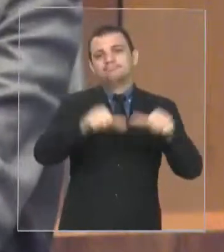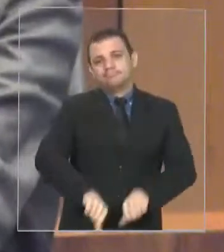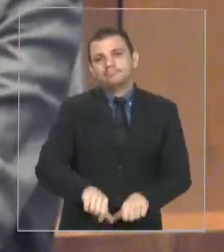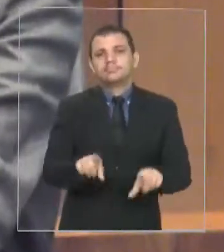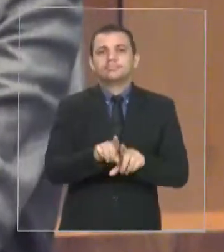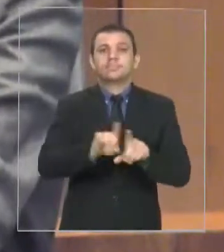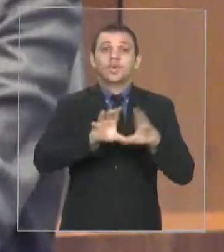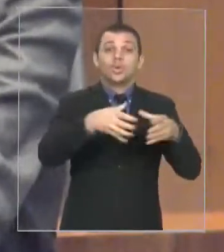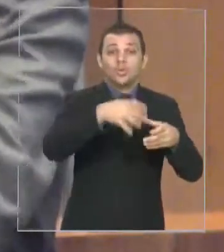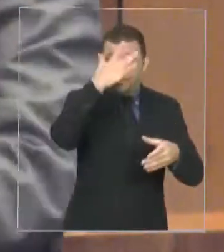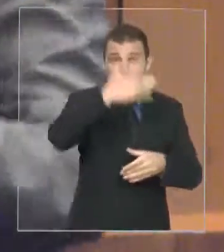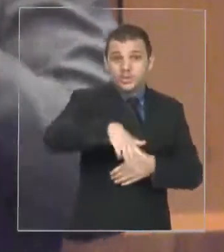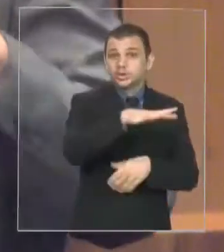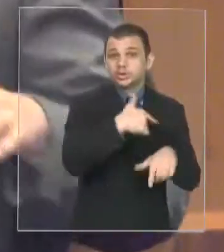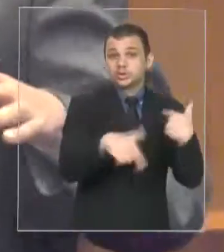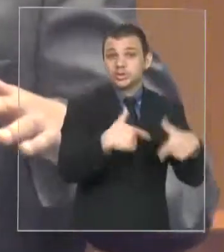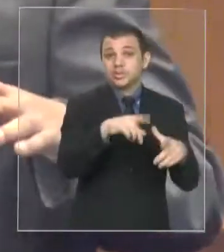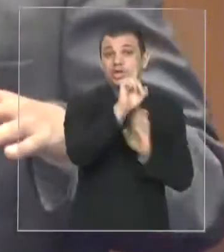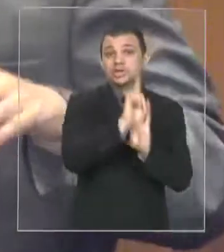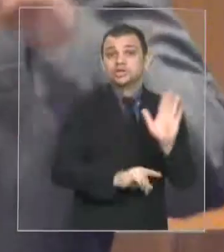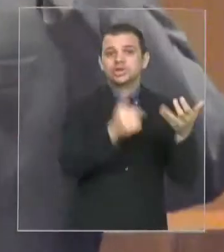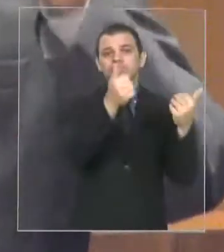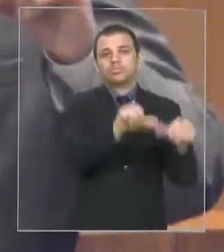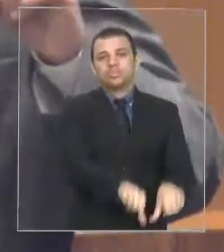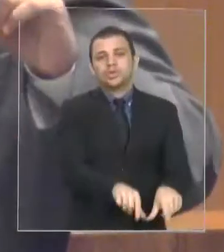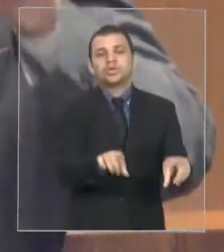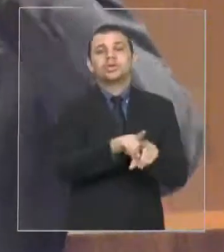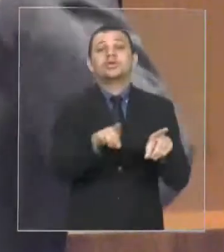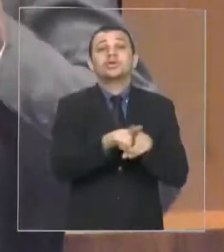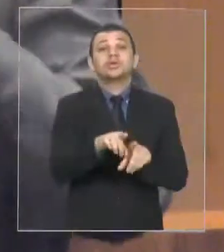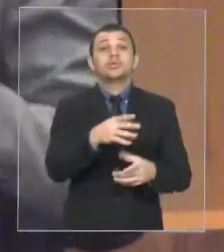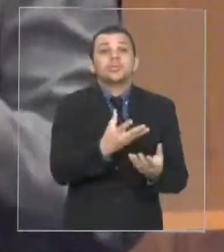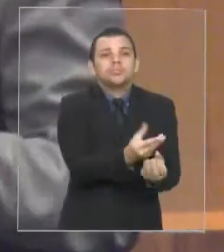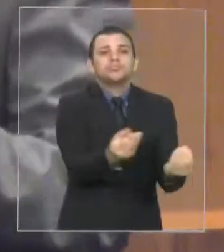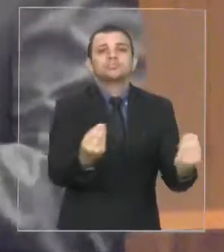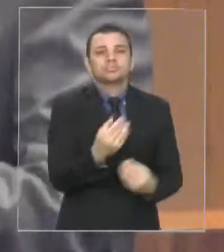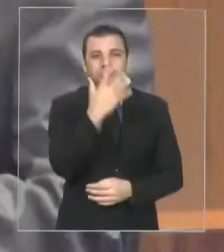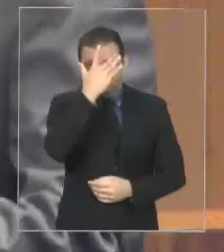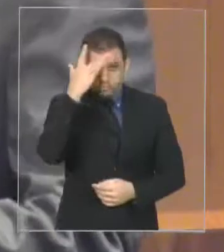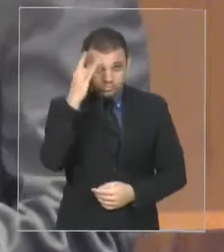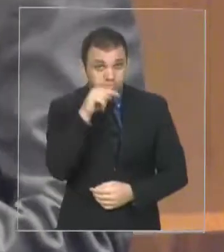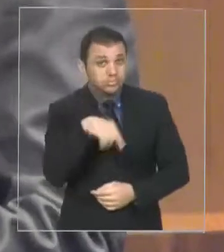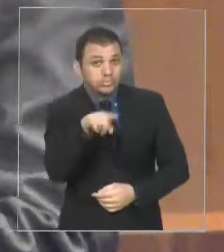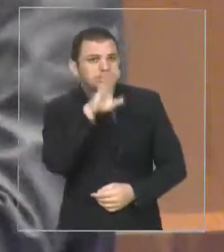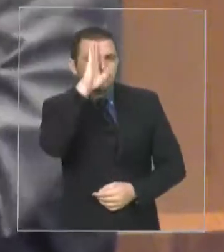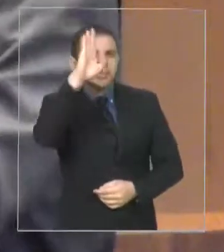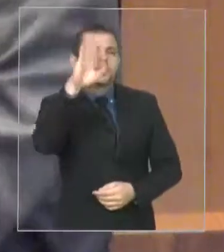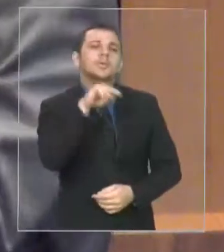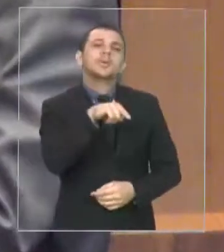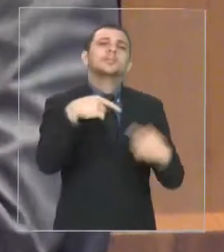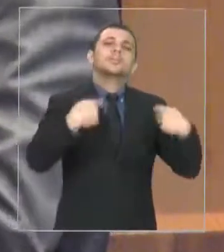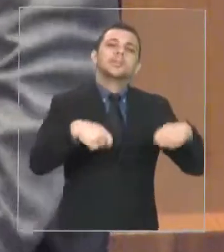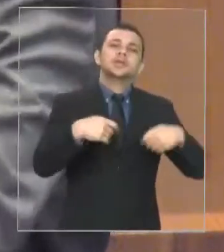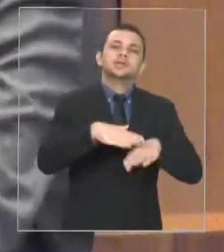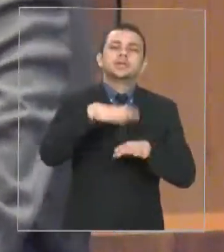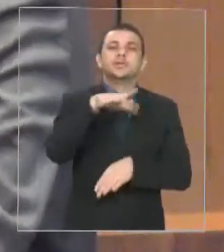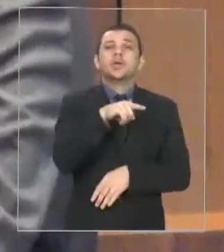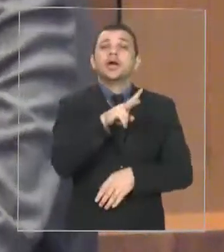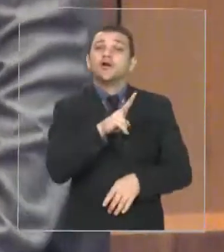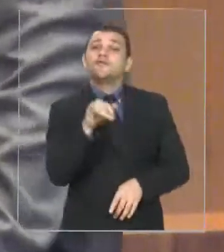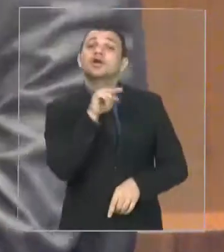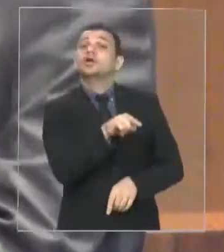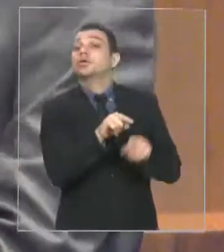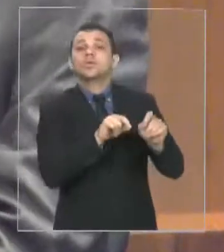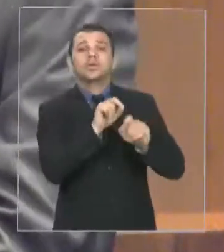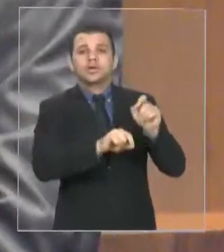direitos da classe trabalhadora e colocar muitos, sobretudo aqueles que mais precisam, numa situação